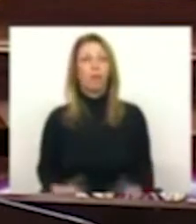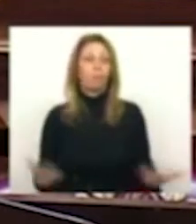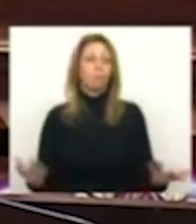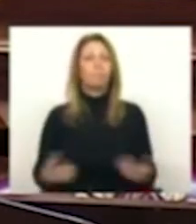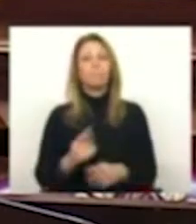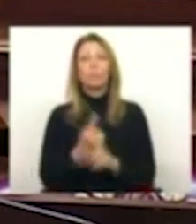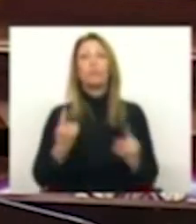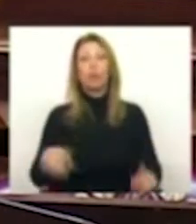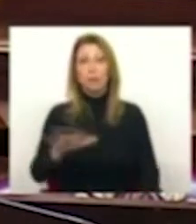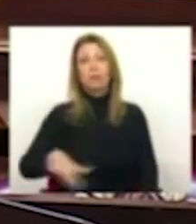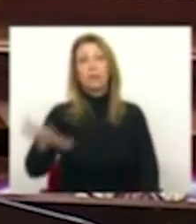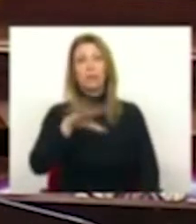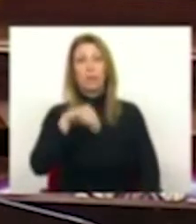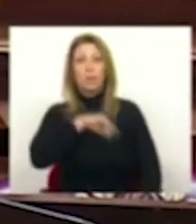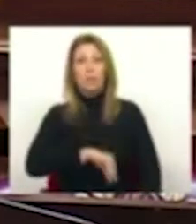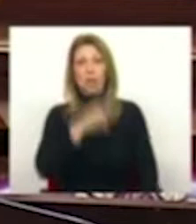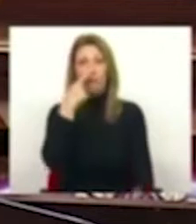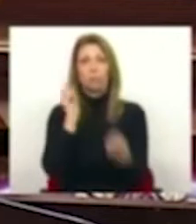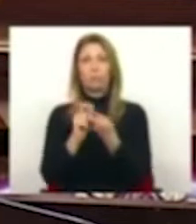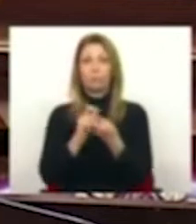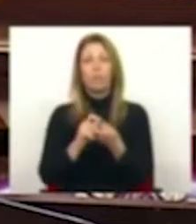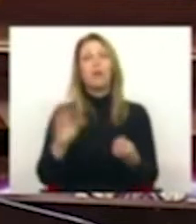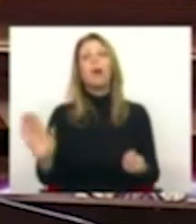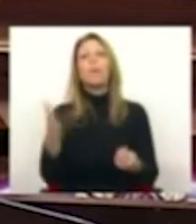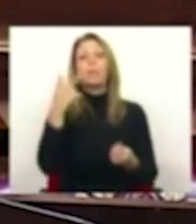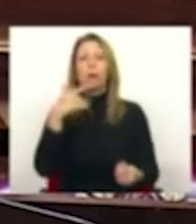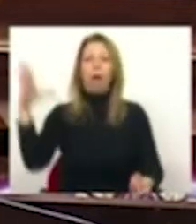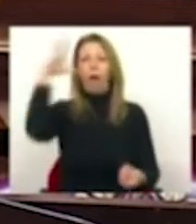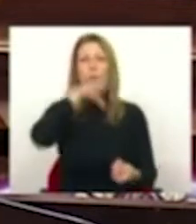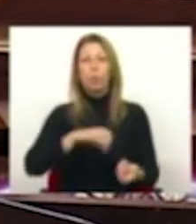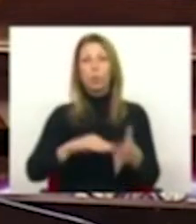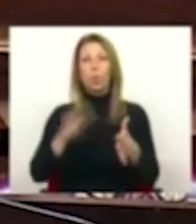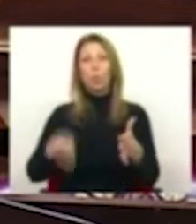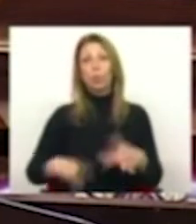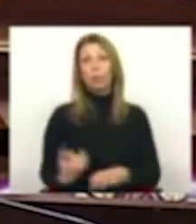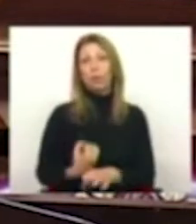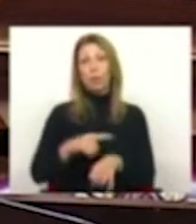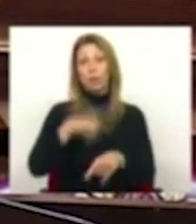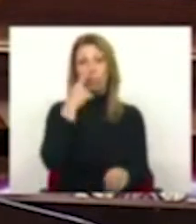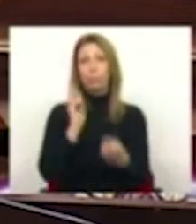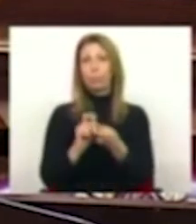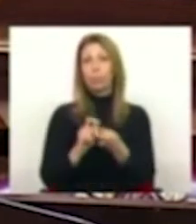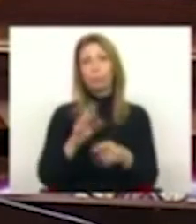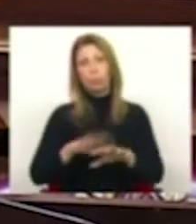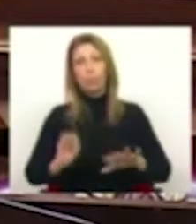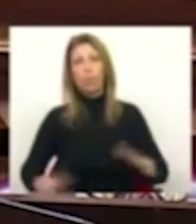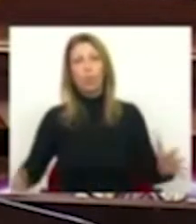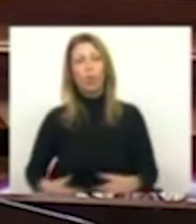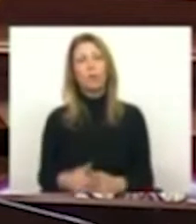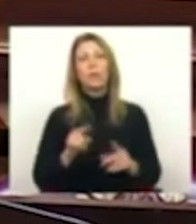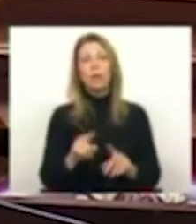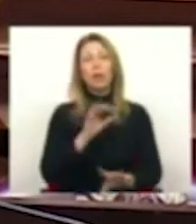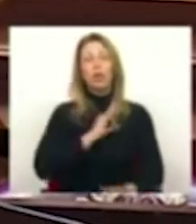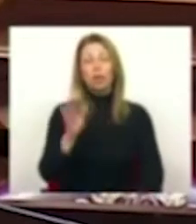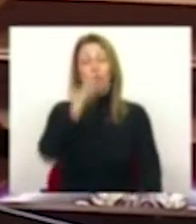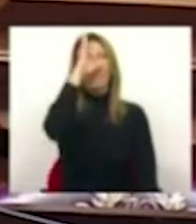mas também a precariedade laboral e, sobretudo, o abuso ao recurso dos contratos de trabalho temporário. E aqui, Sr. Primeiro-Ministro, a Autoridade das